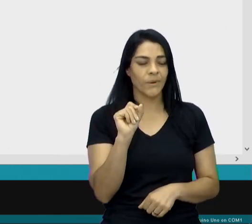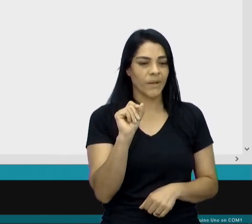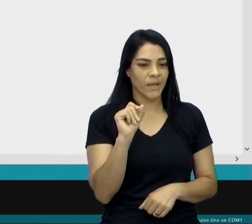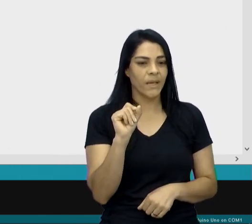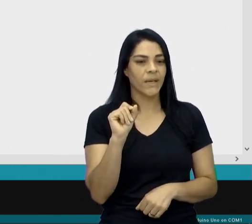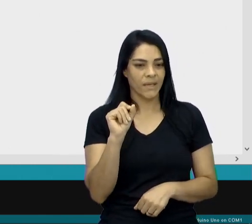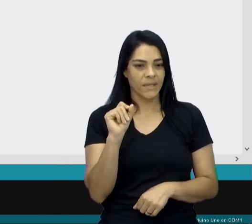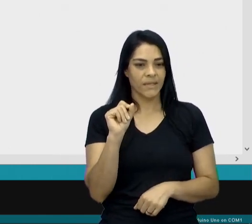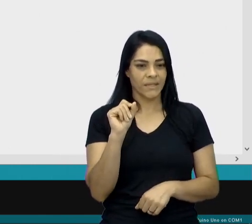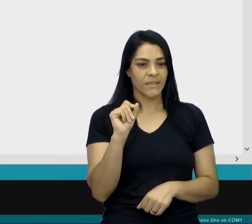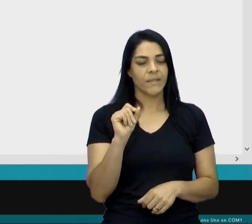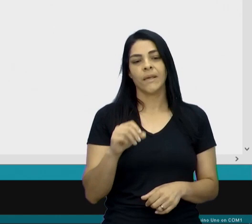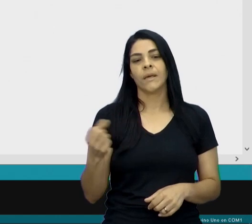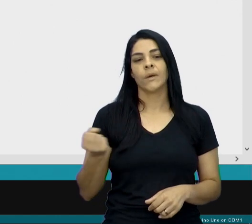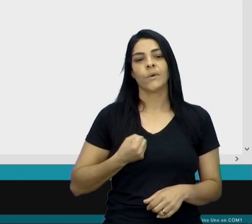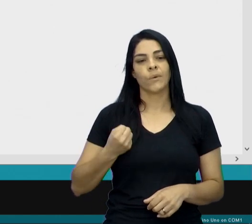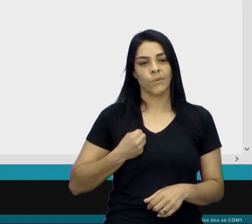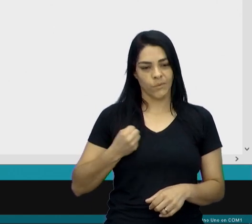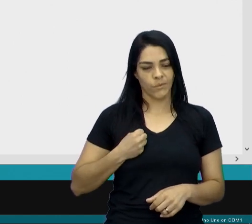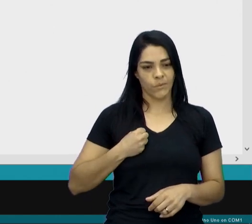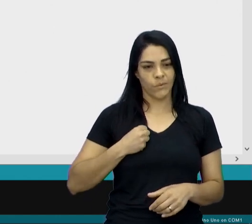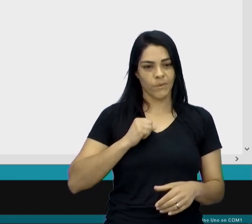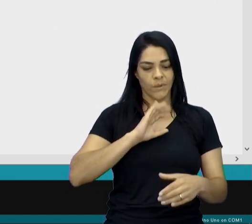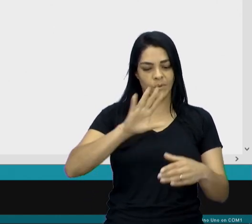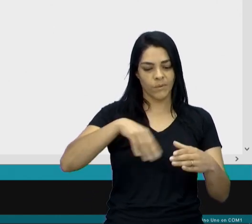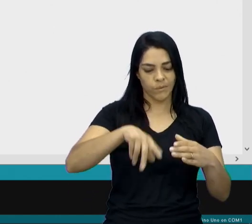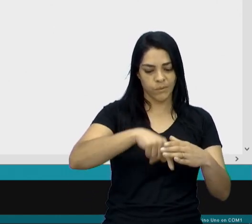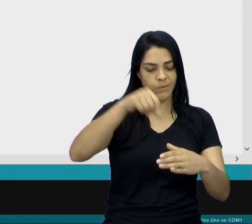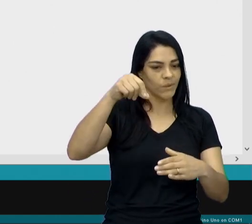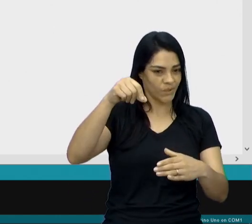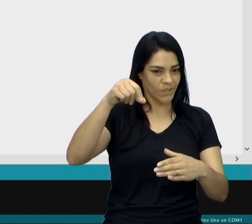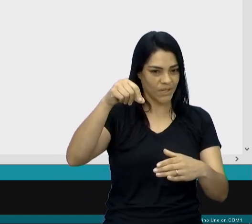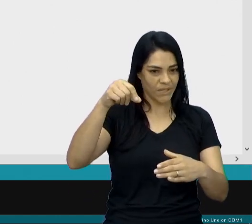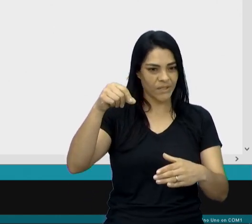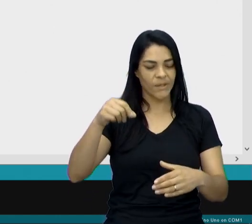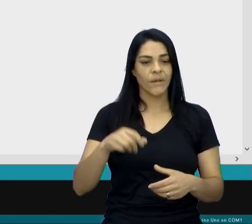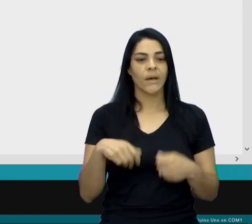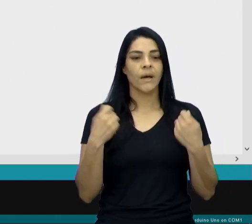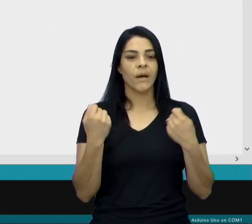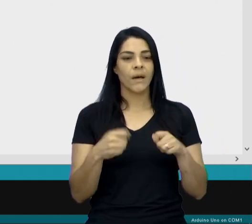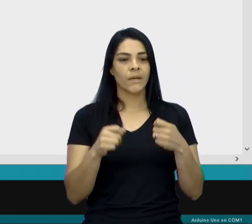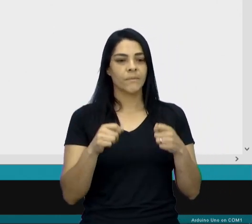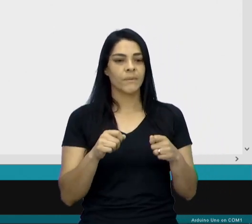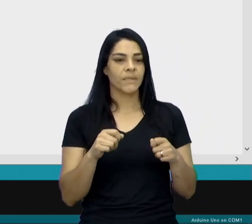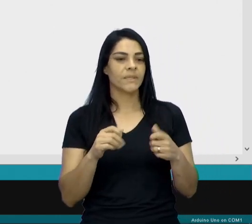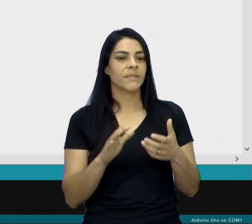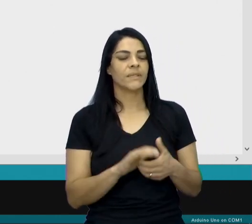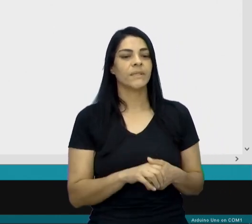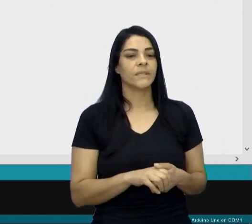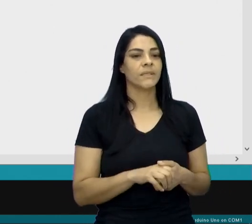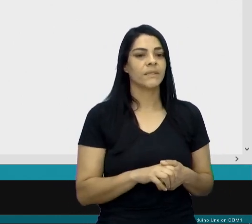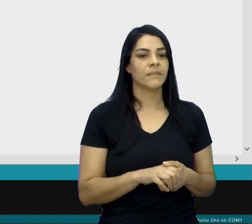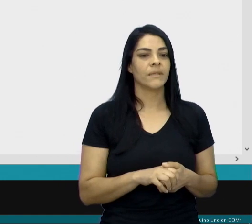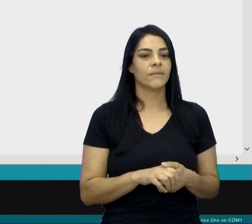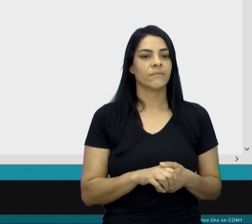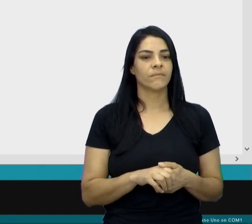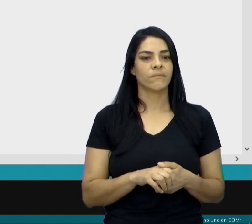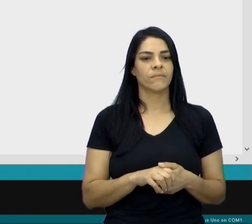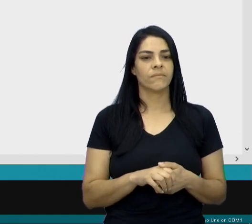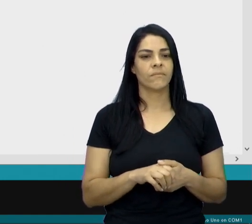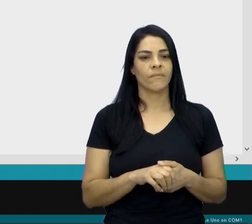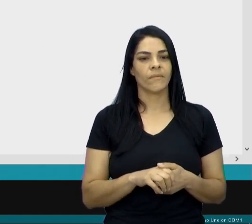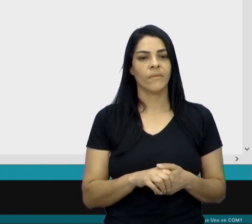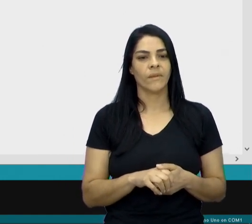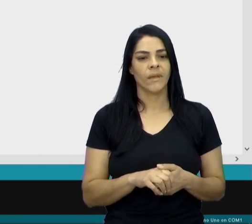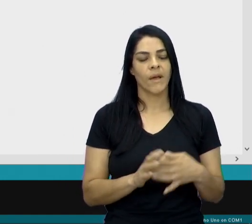entrar com um número sorteado. Isso aqui é uma variável que eu criei. E tem que ser aleatório, tá vendo? Random de 0